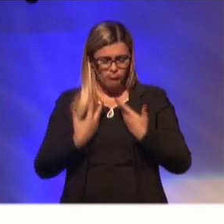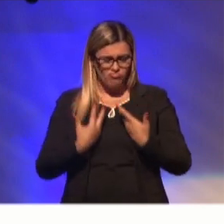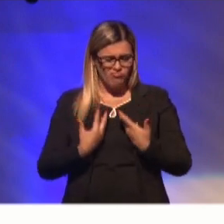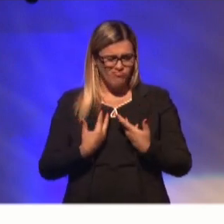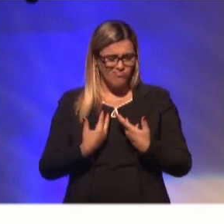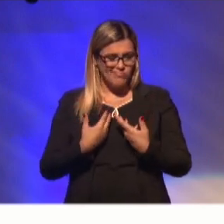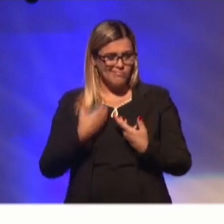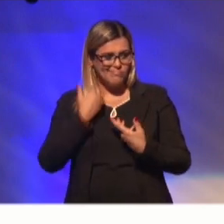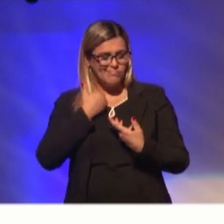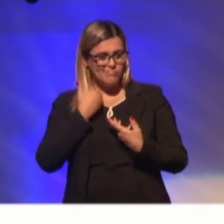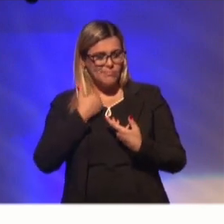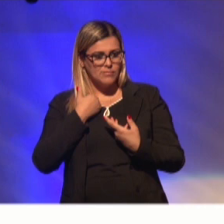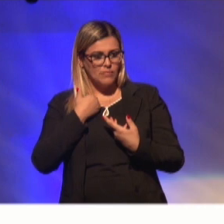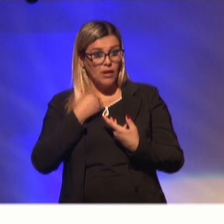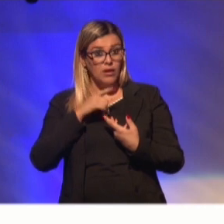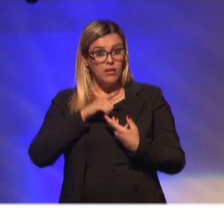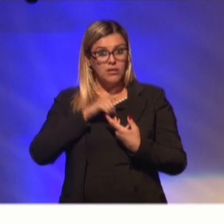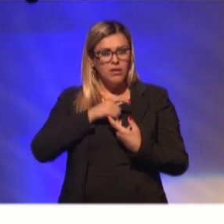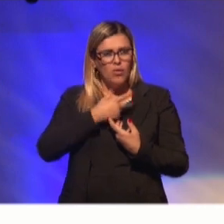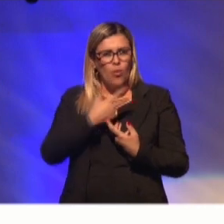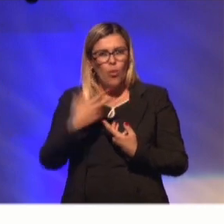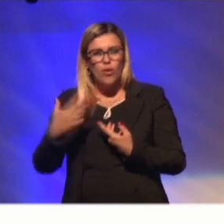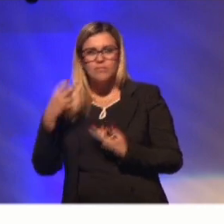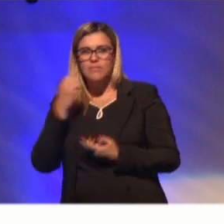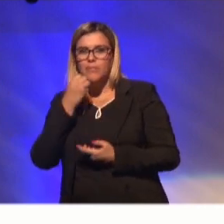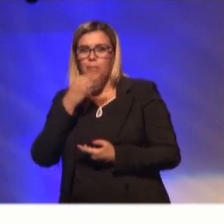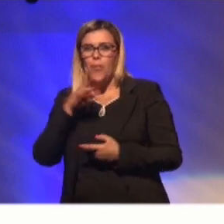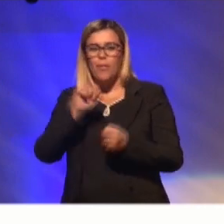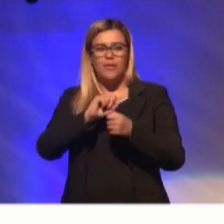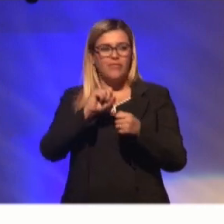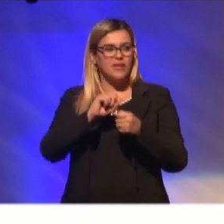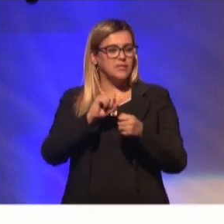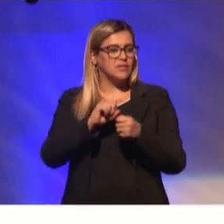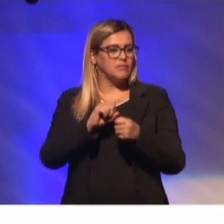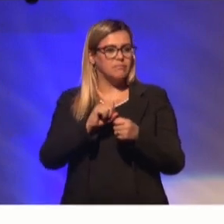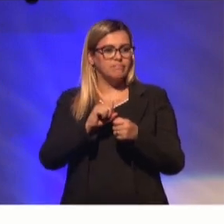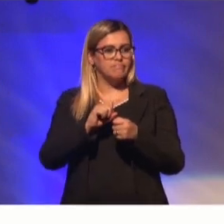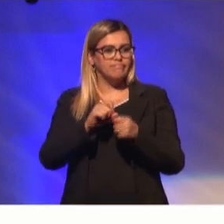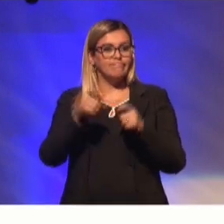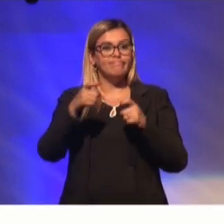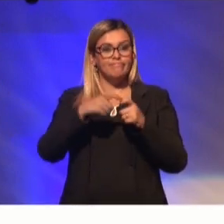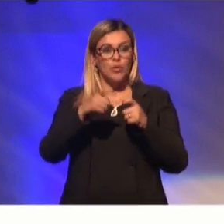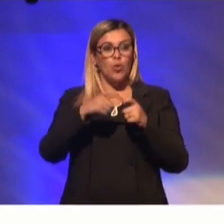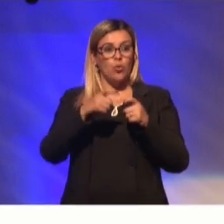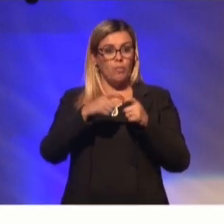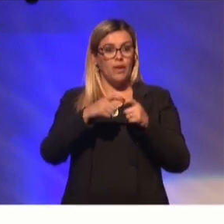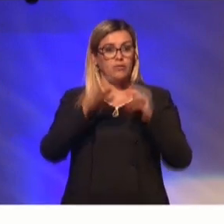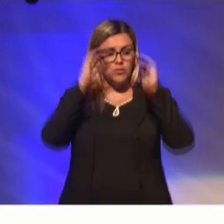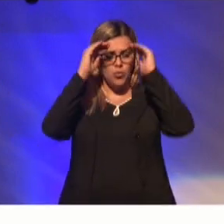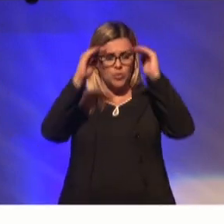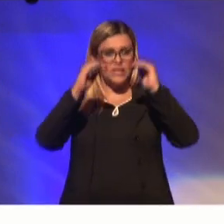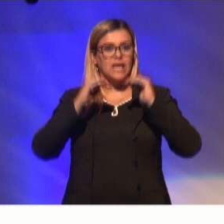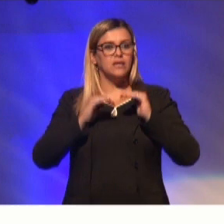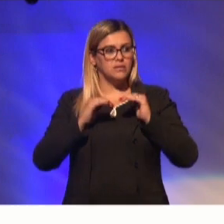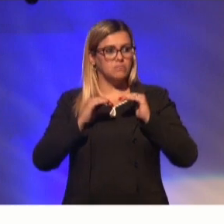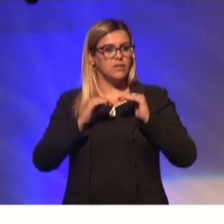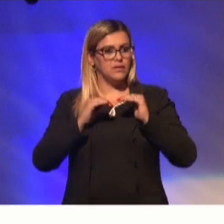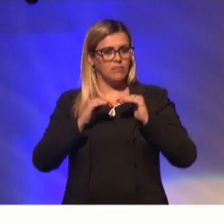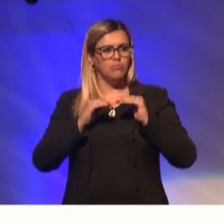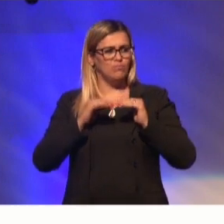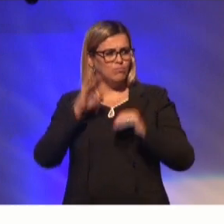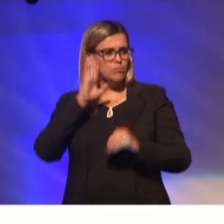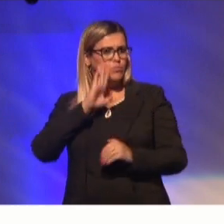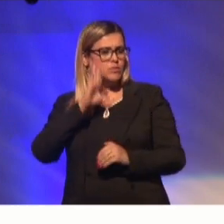desanimado, ou com tanta coisa bonita, com tanta coisa boa para a gente fazer. E os médicos nos respeitam de uma maneira muito